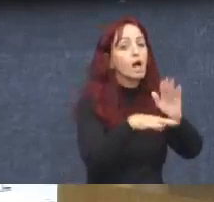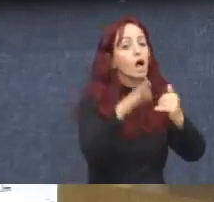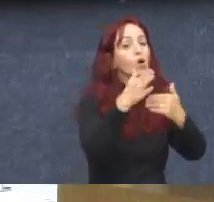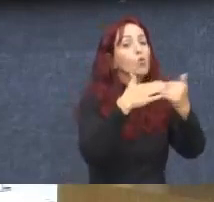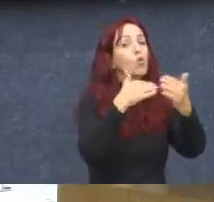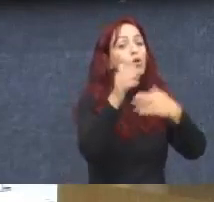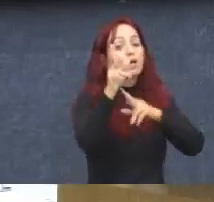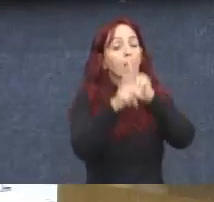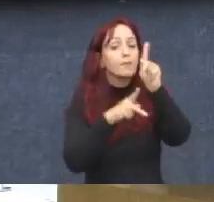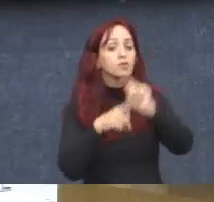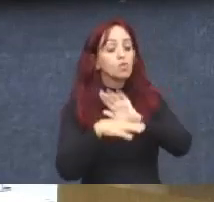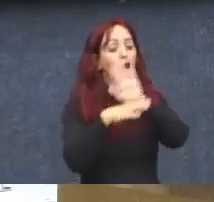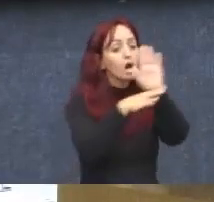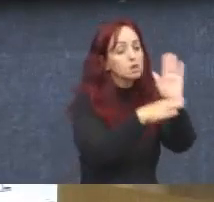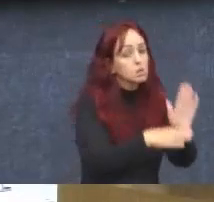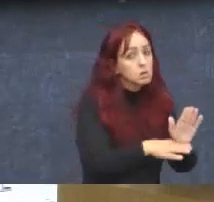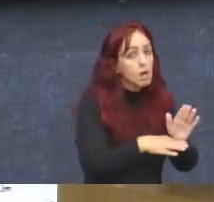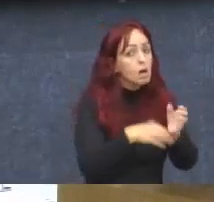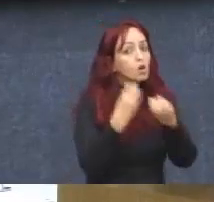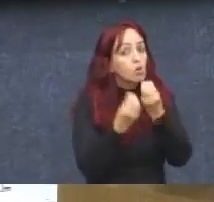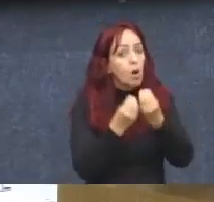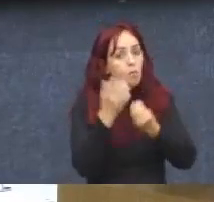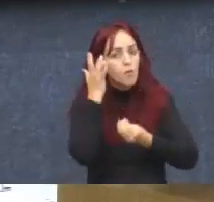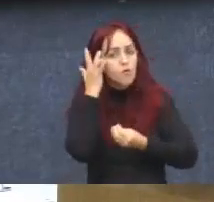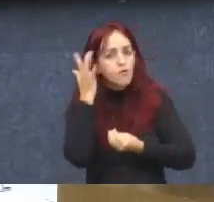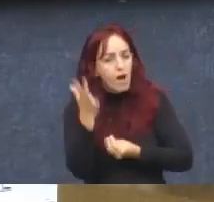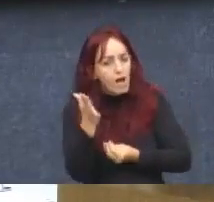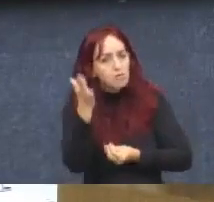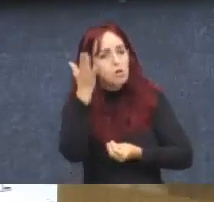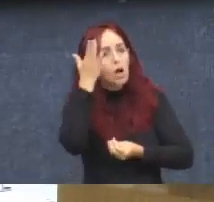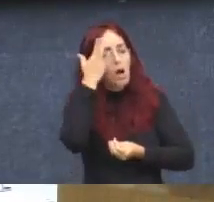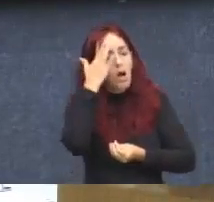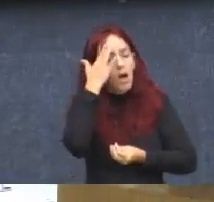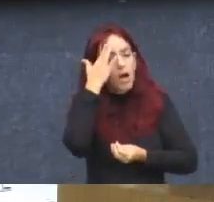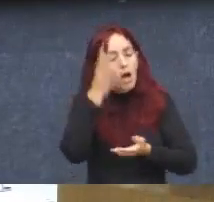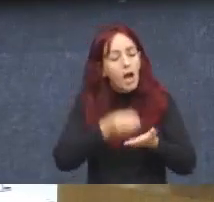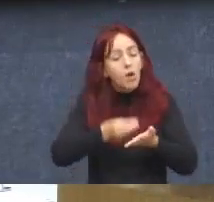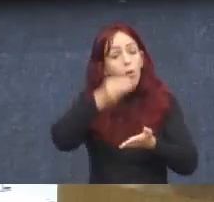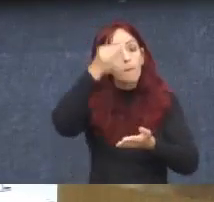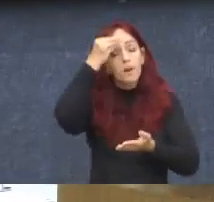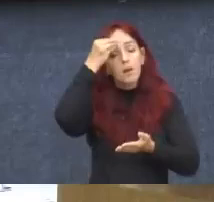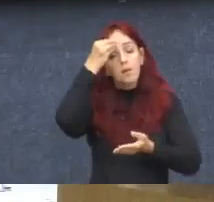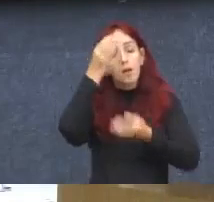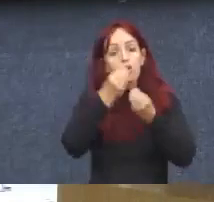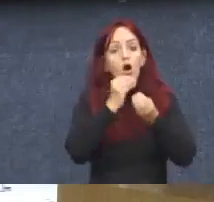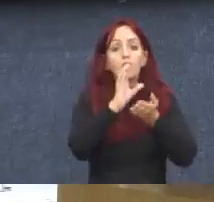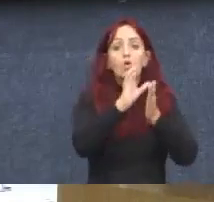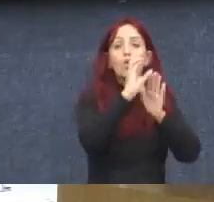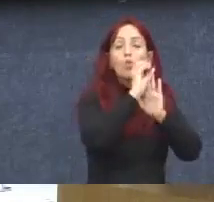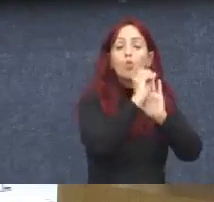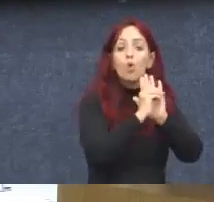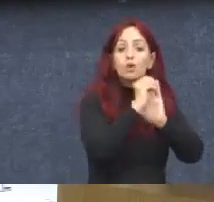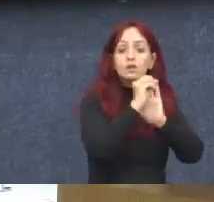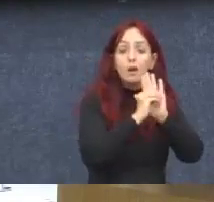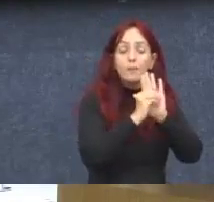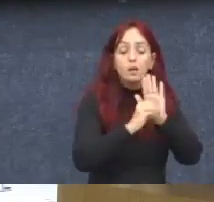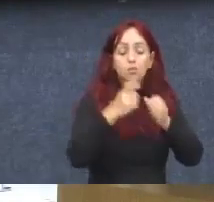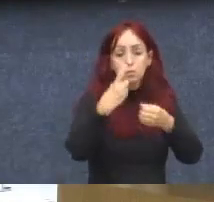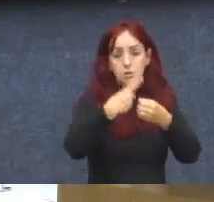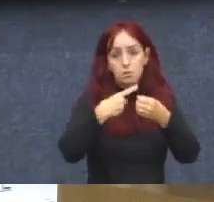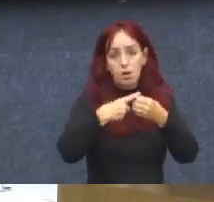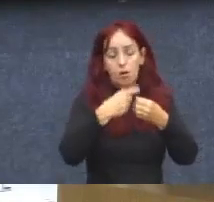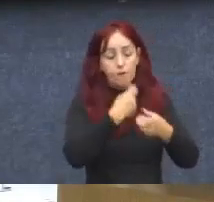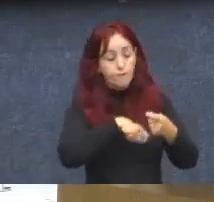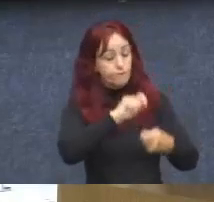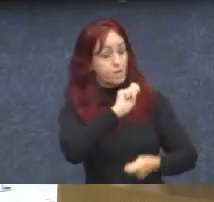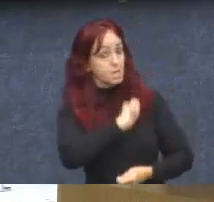cidadão, de uma maneira fácil, a compreender o orçamento municipal. Fiscalizar é atividade